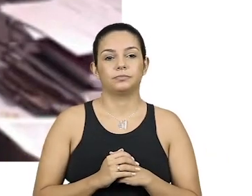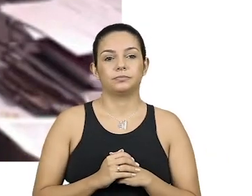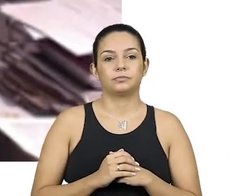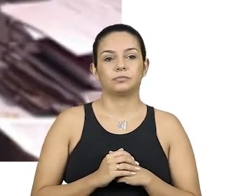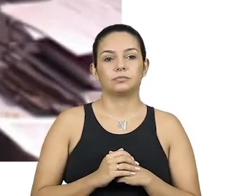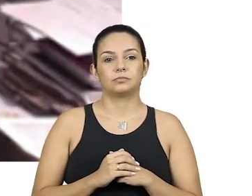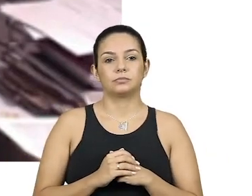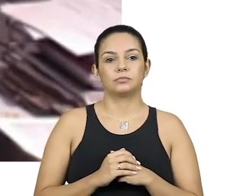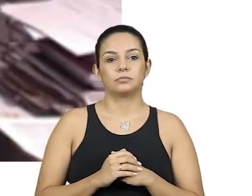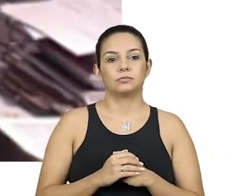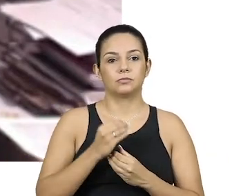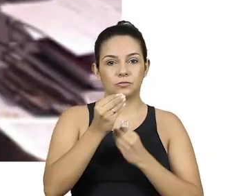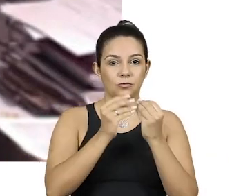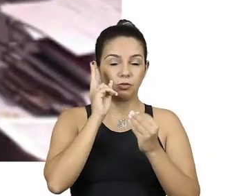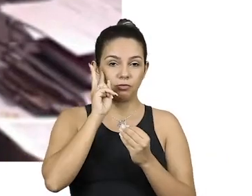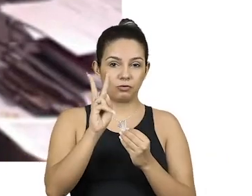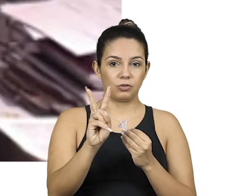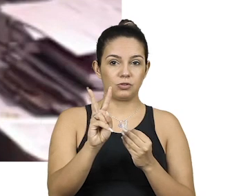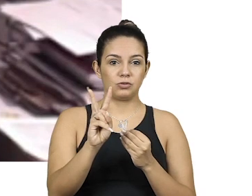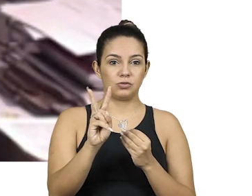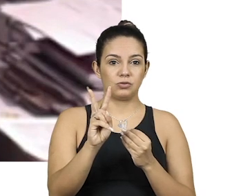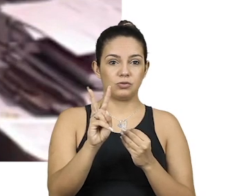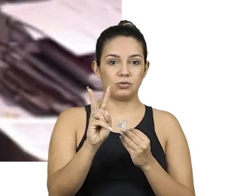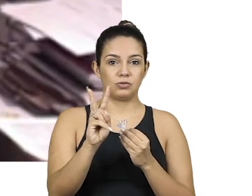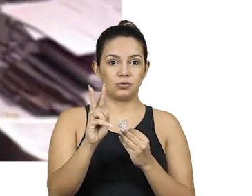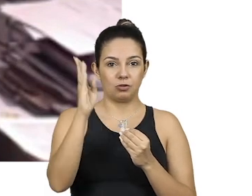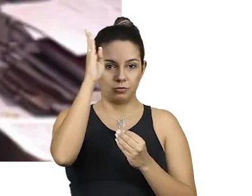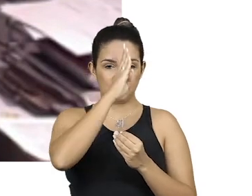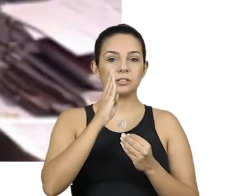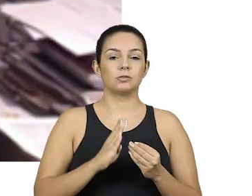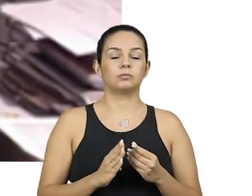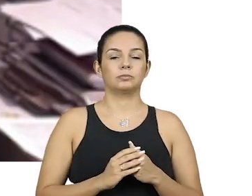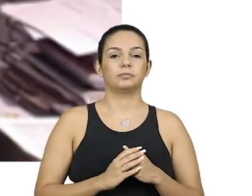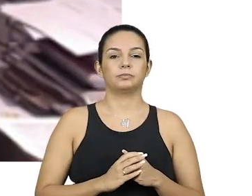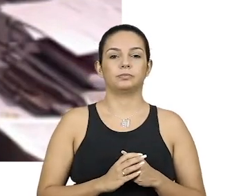E como eu vejo o Brasil?